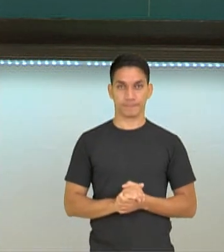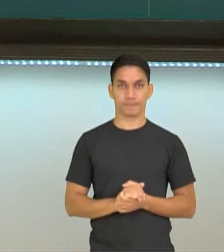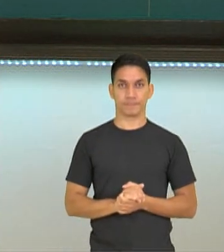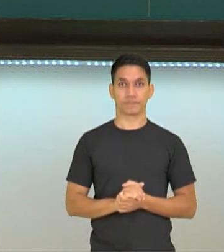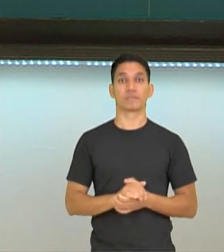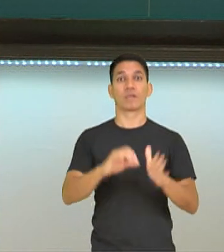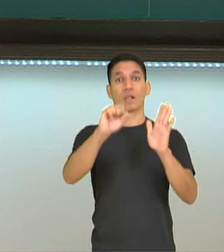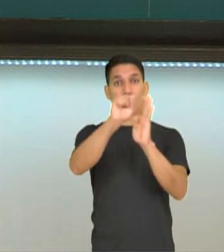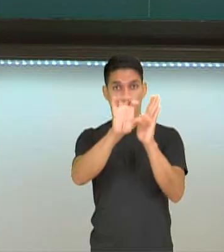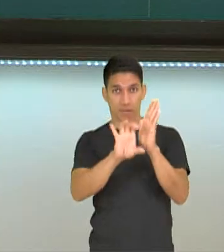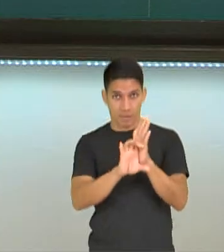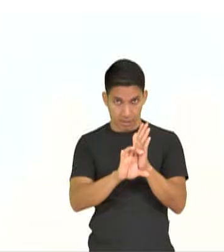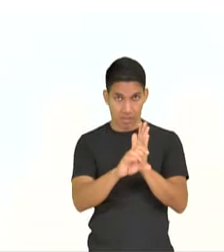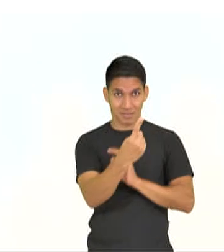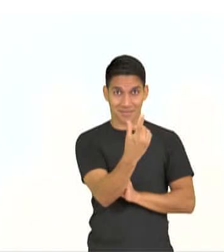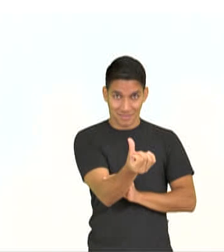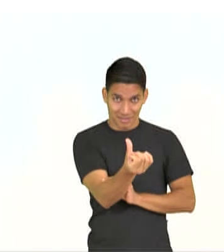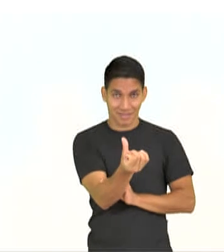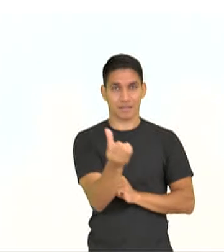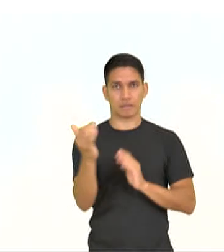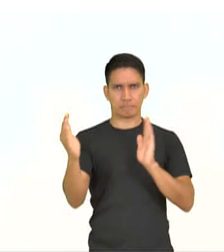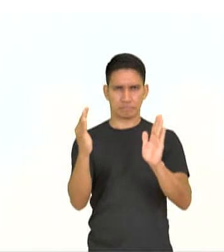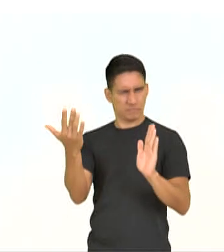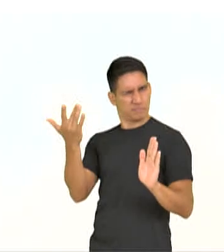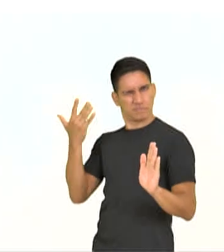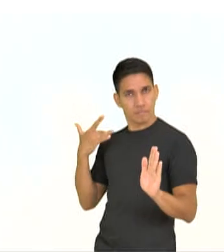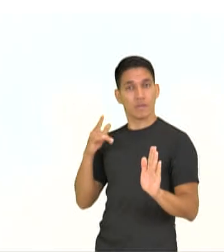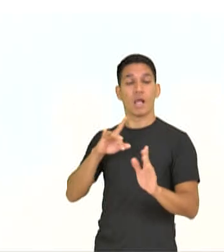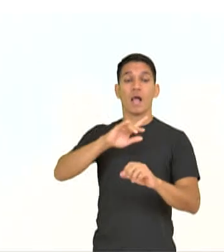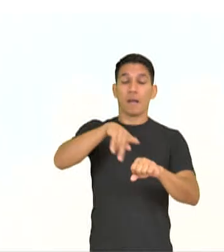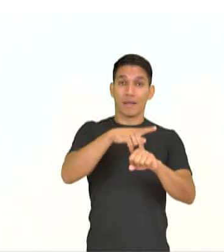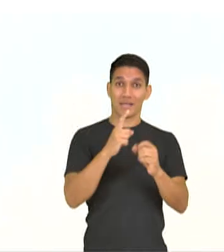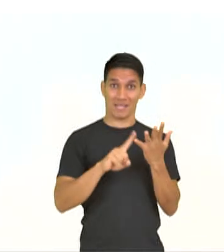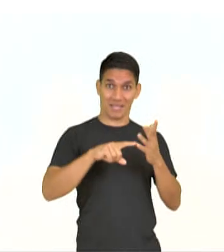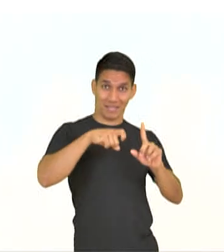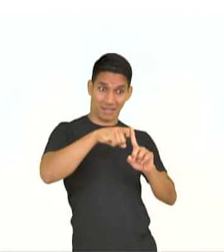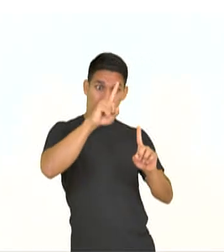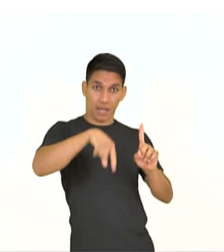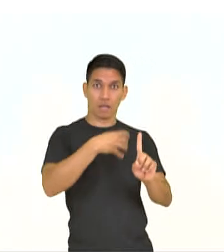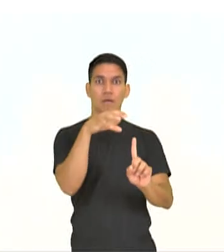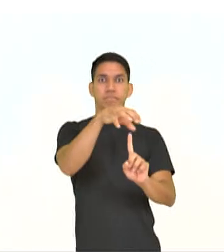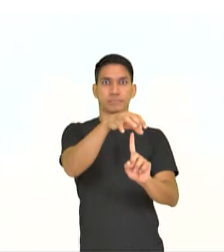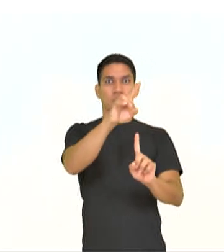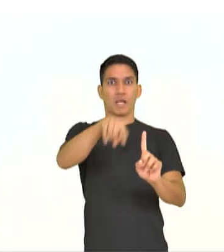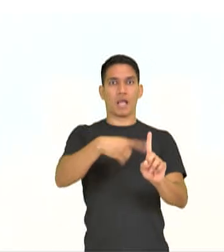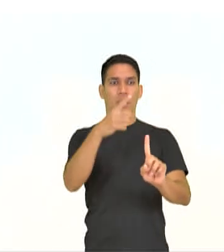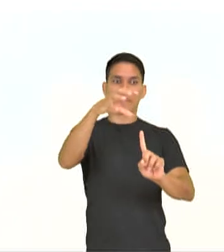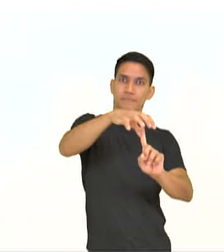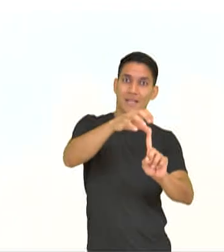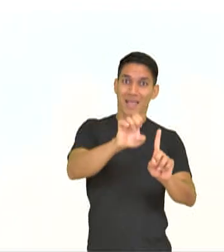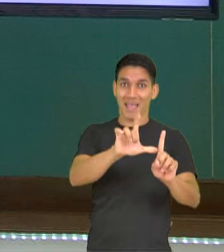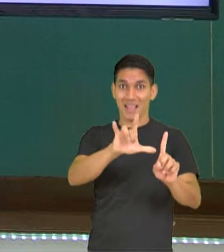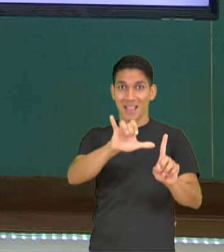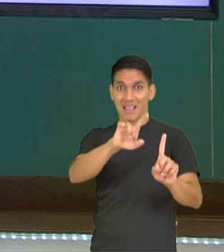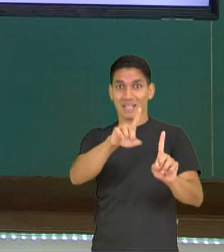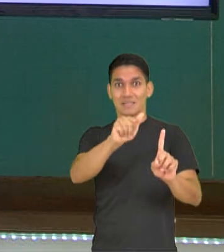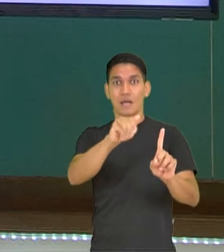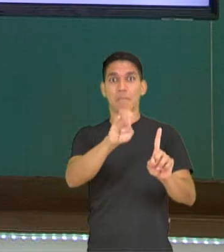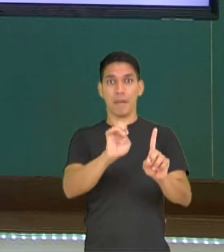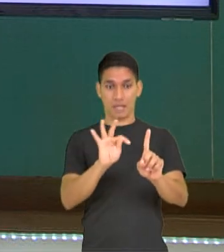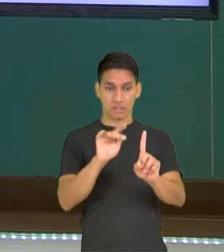no século XVI, a Inglaterra ela era governada pela Rainha Elizabeth I. Nós estamos